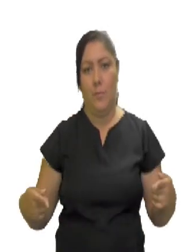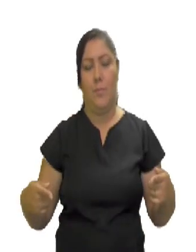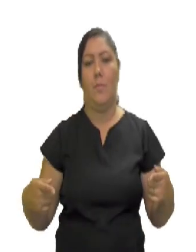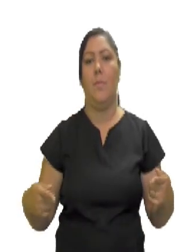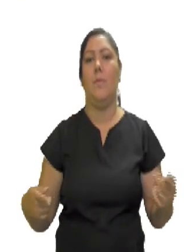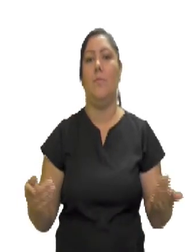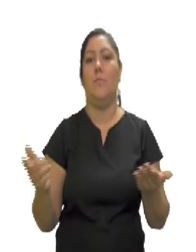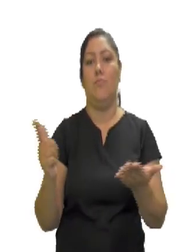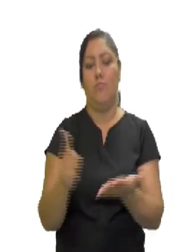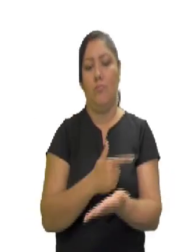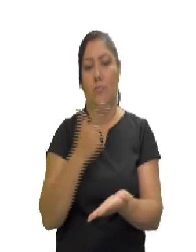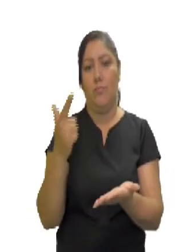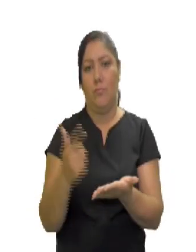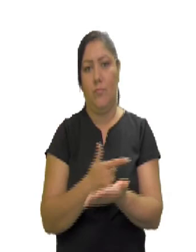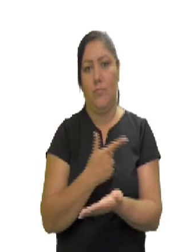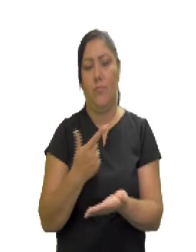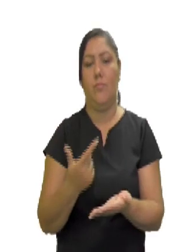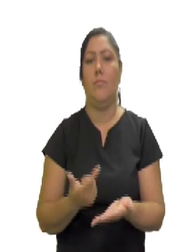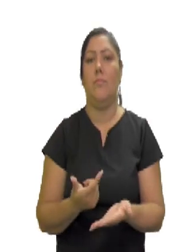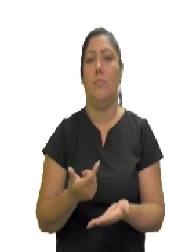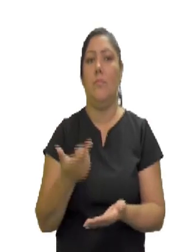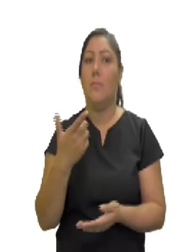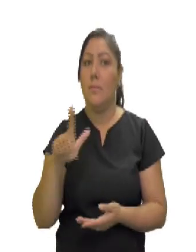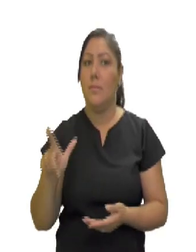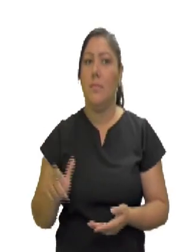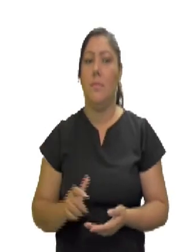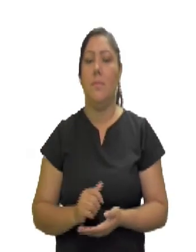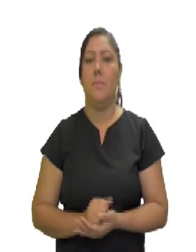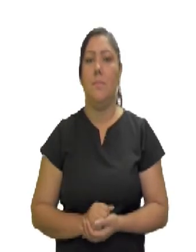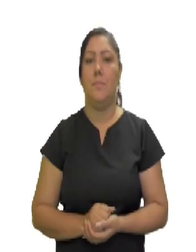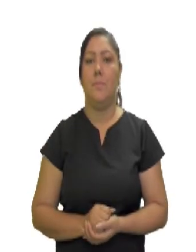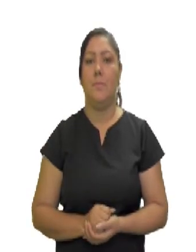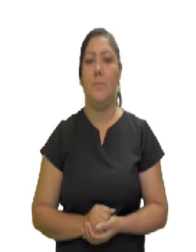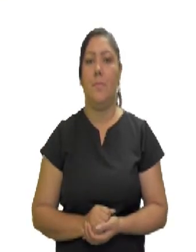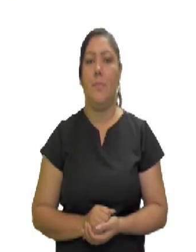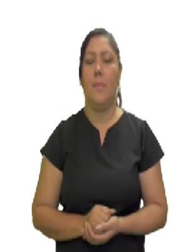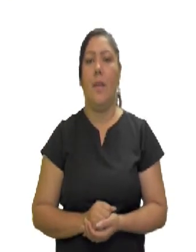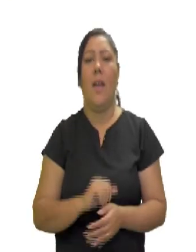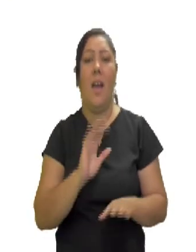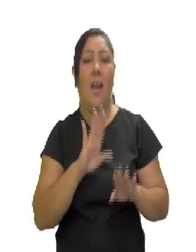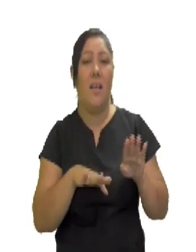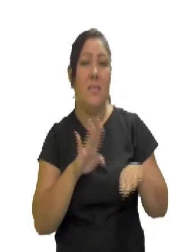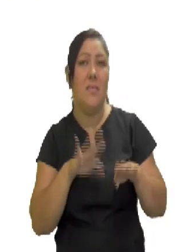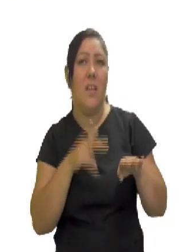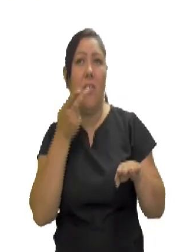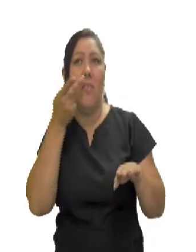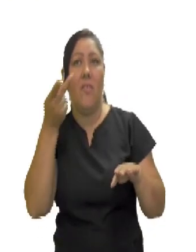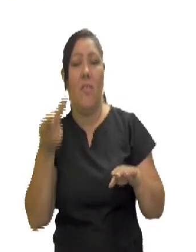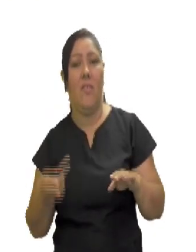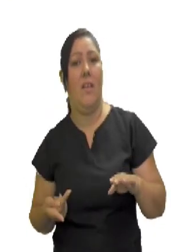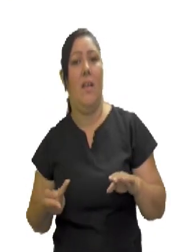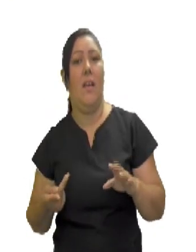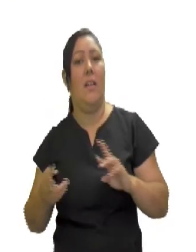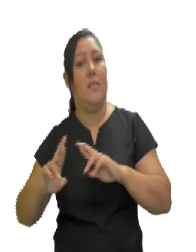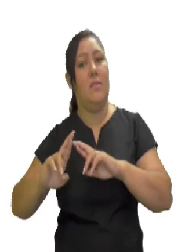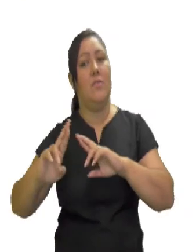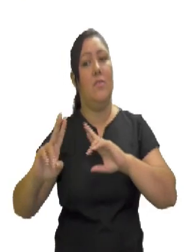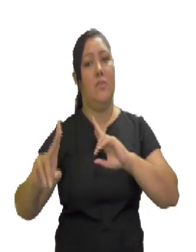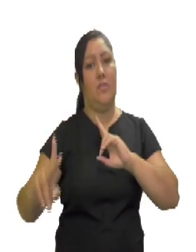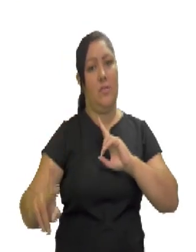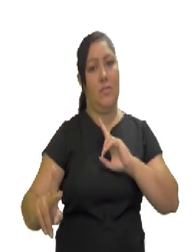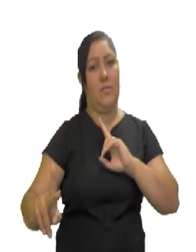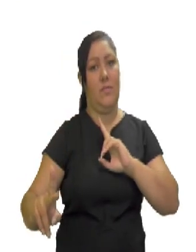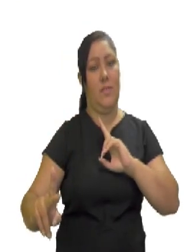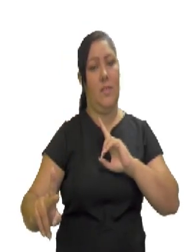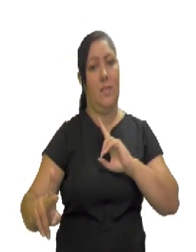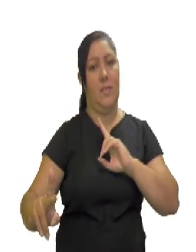livros didáticos e outros. Então, às vezes nós falamos de uma maneira diferente da